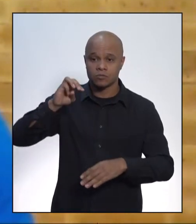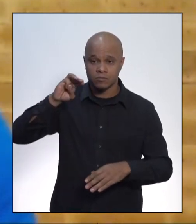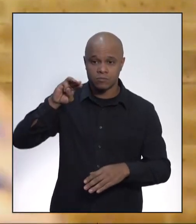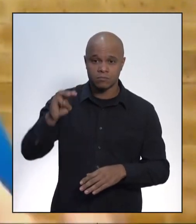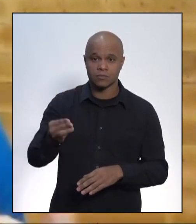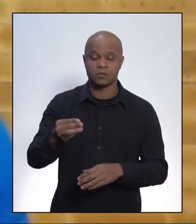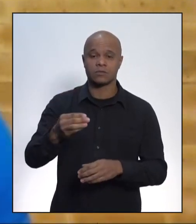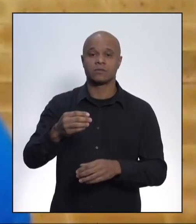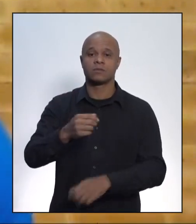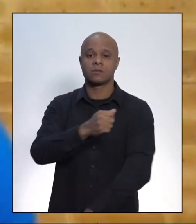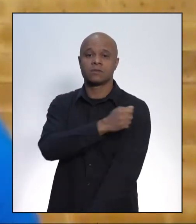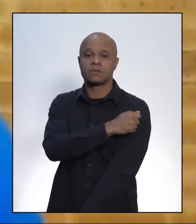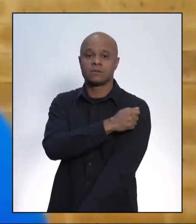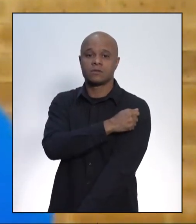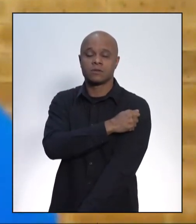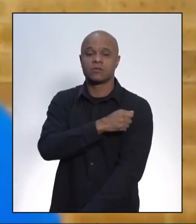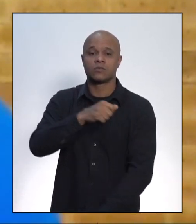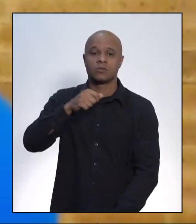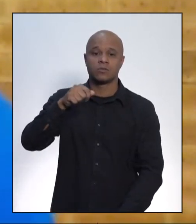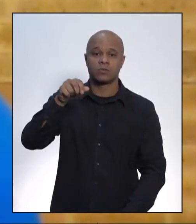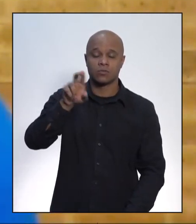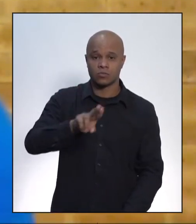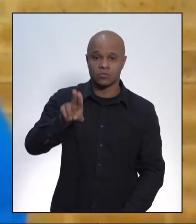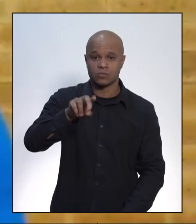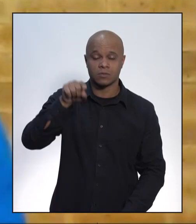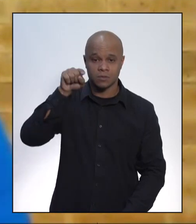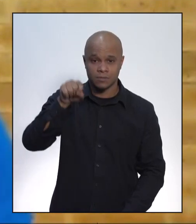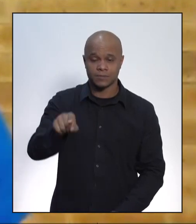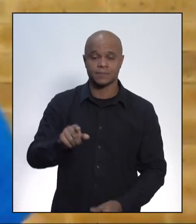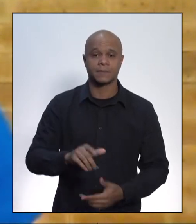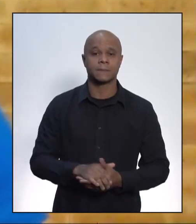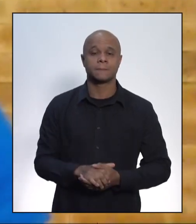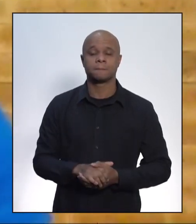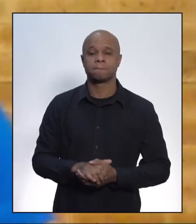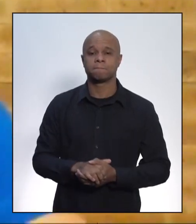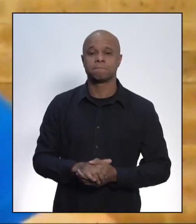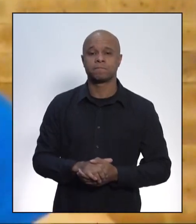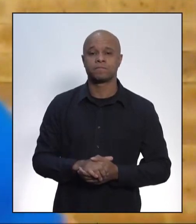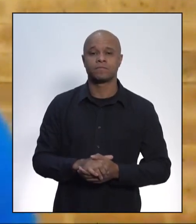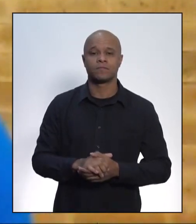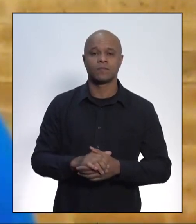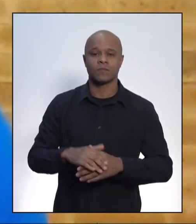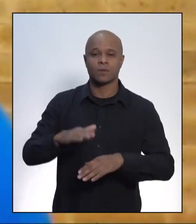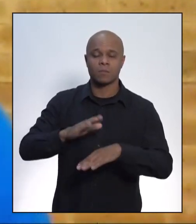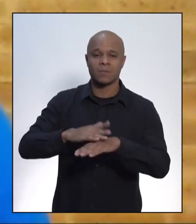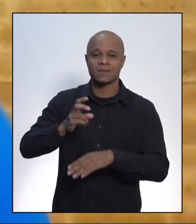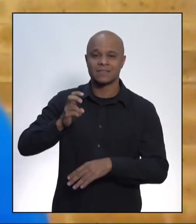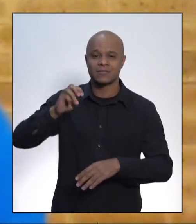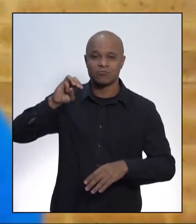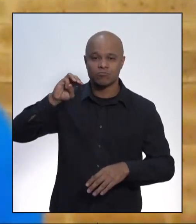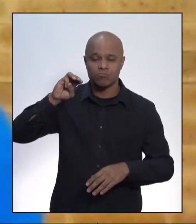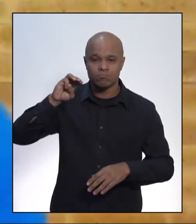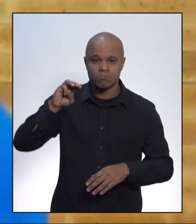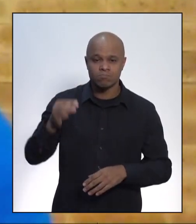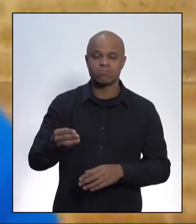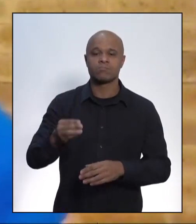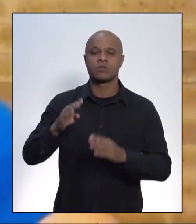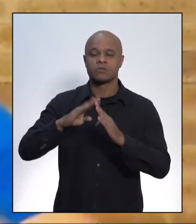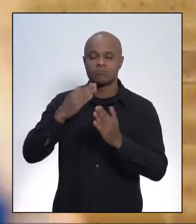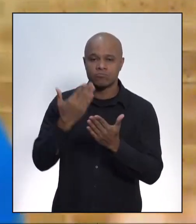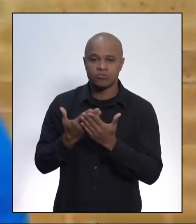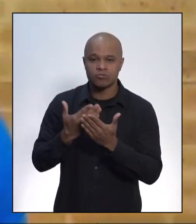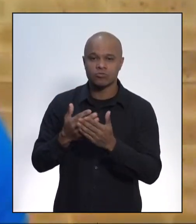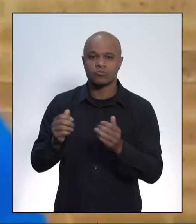alunos, tá? A gente tem mais de 2 milhões de alunos hoje sendo impactados pela nossa plataforma. São mais de 5 mil colégios com a gente